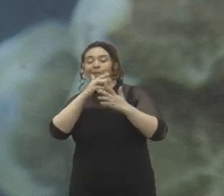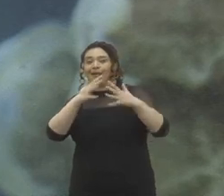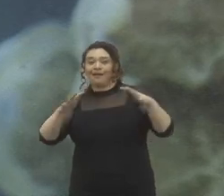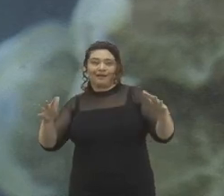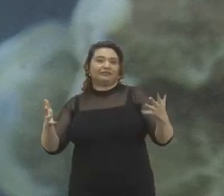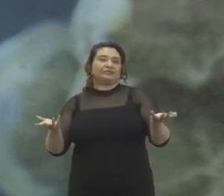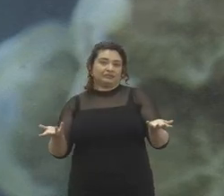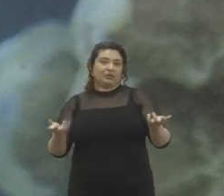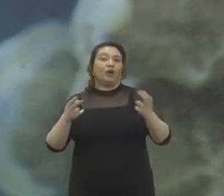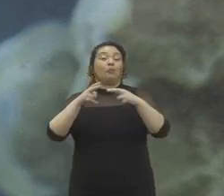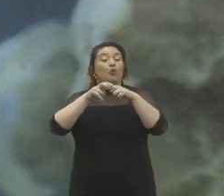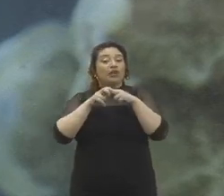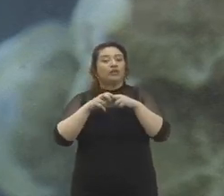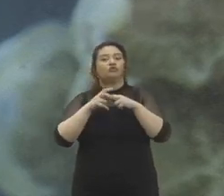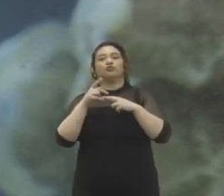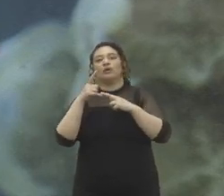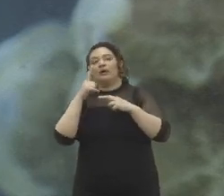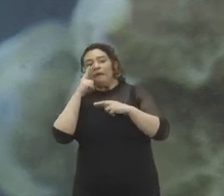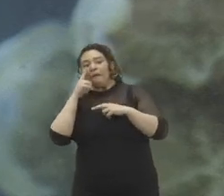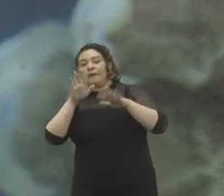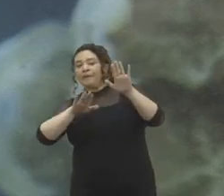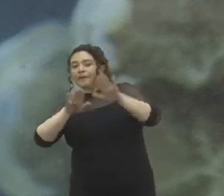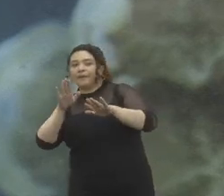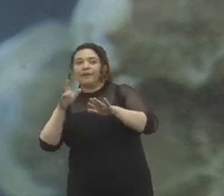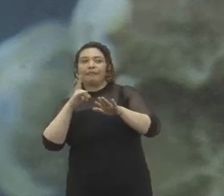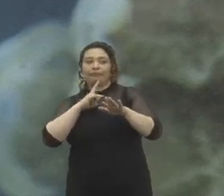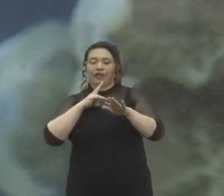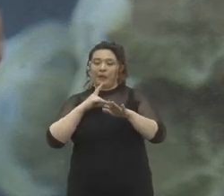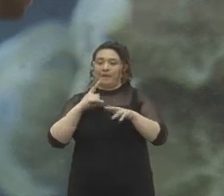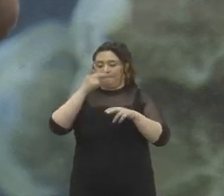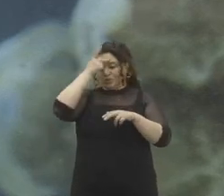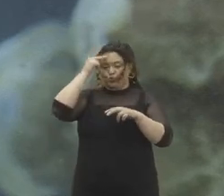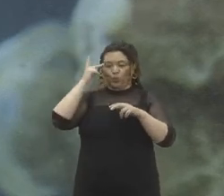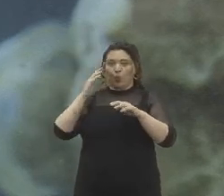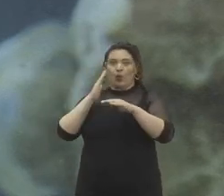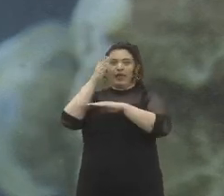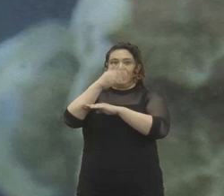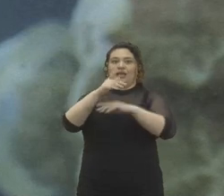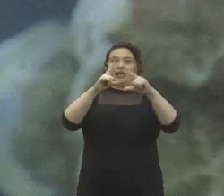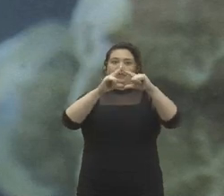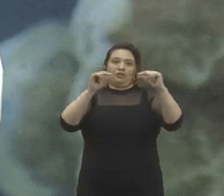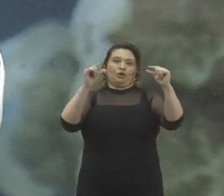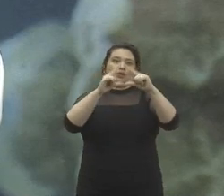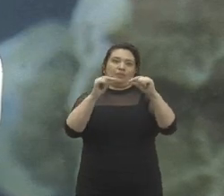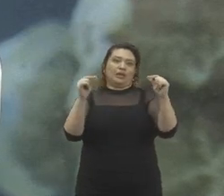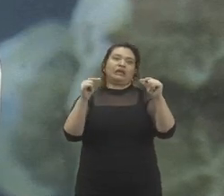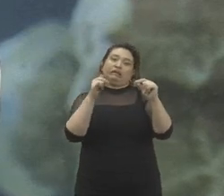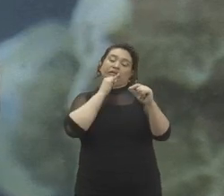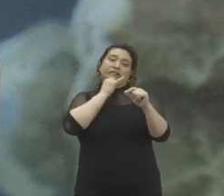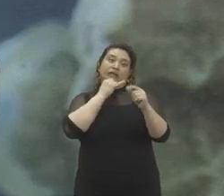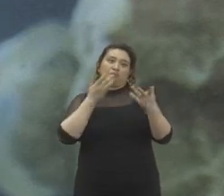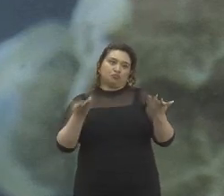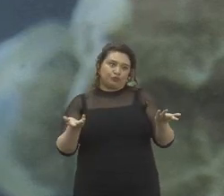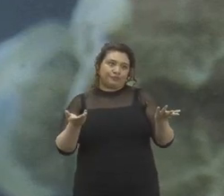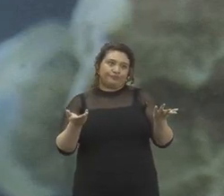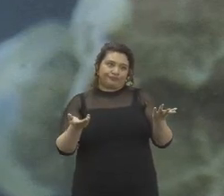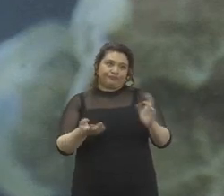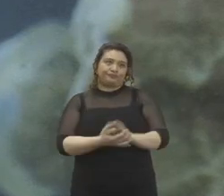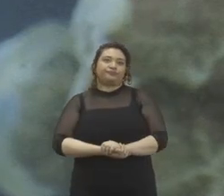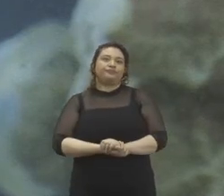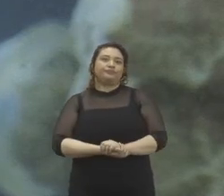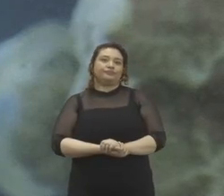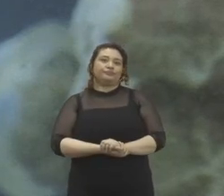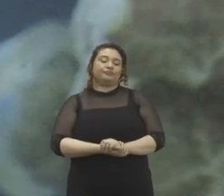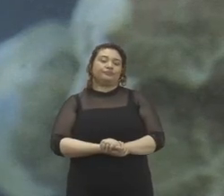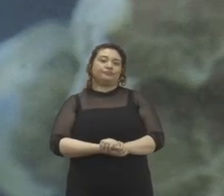em que o o ser humano resolveu realmente ir pro interior né Brasília é a nossa grande nosso grande exemplo mas enfim é